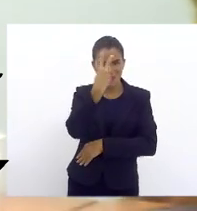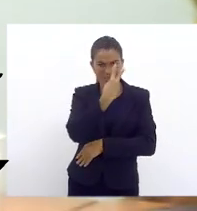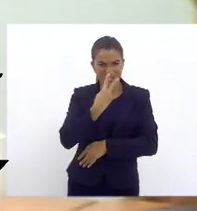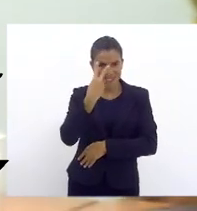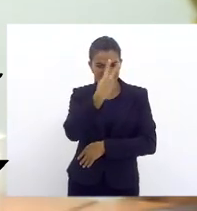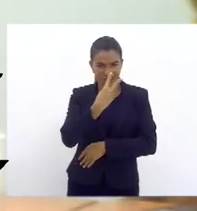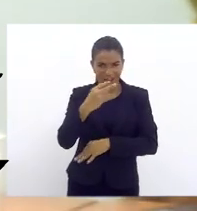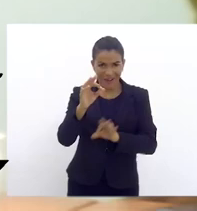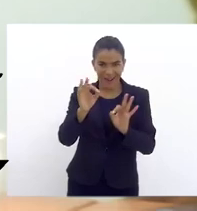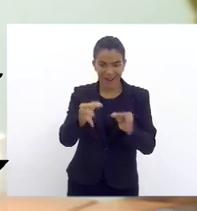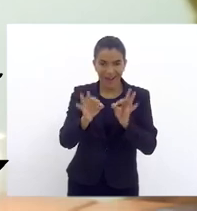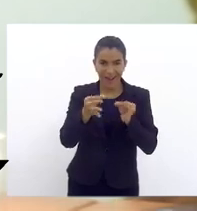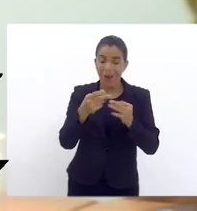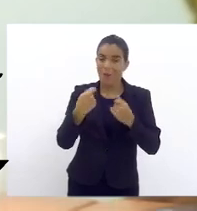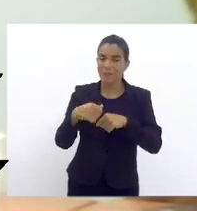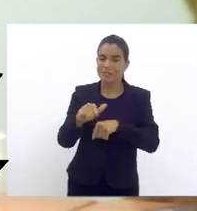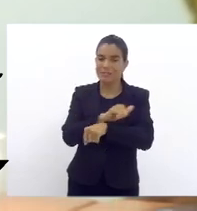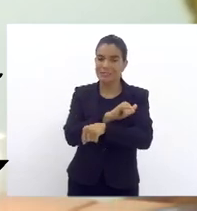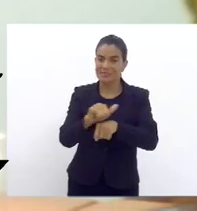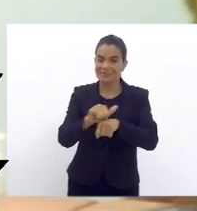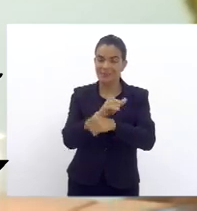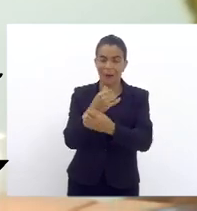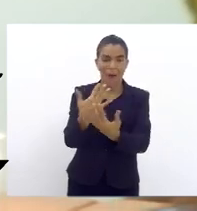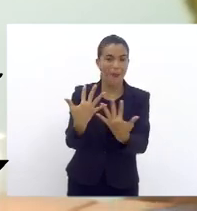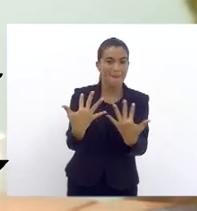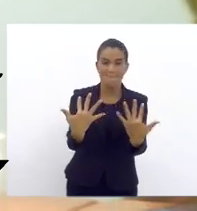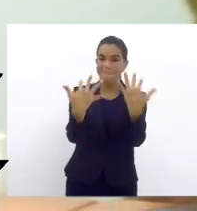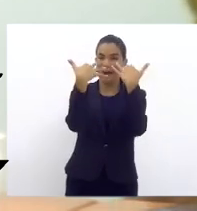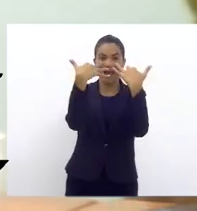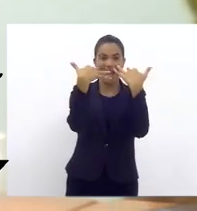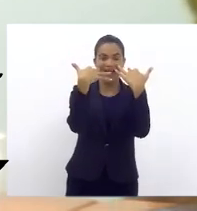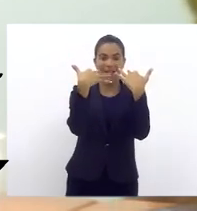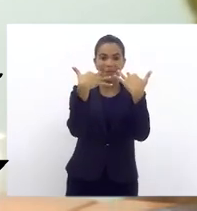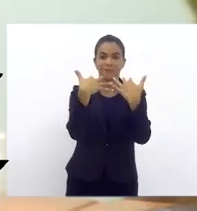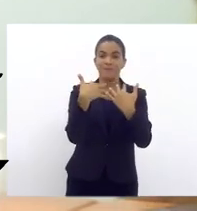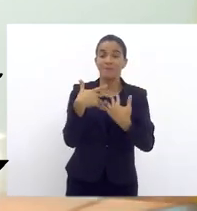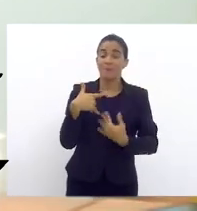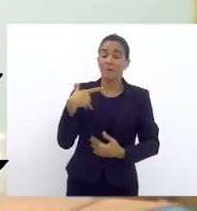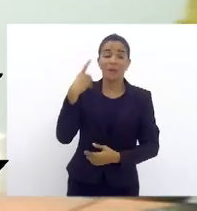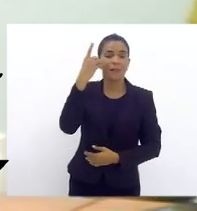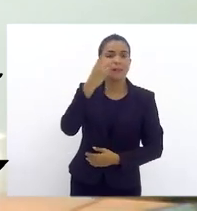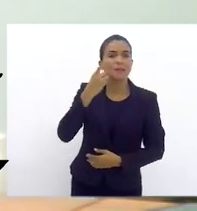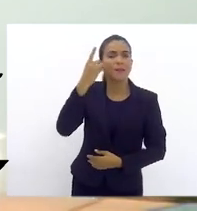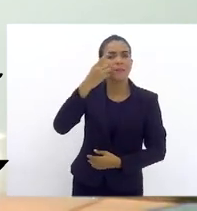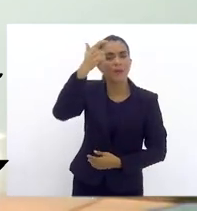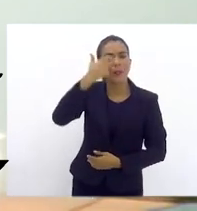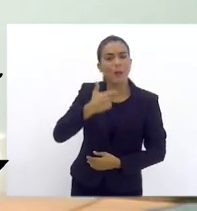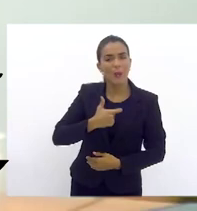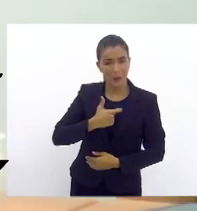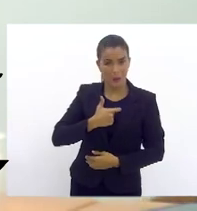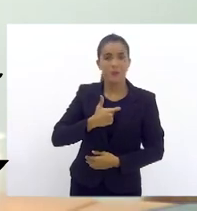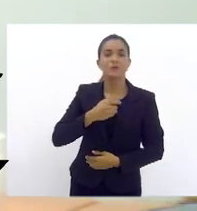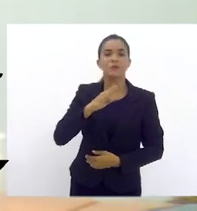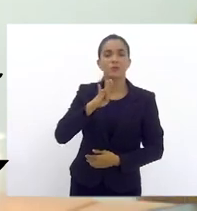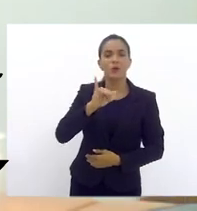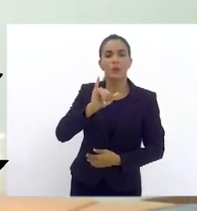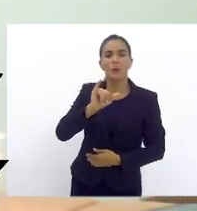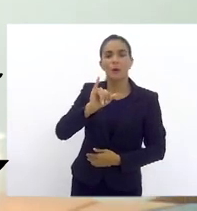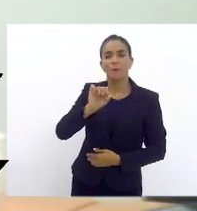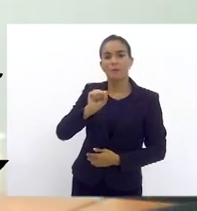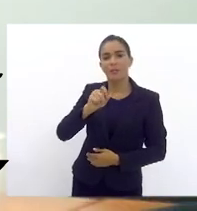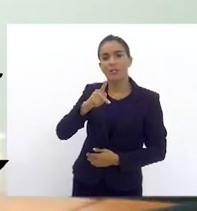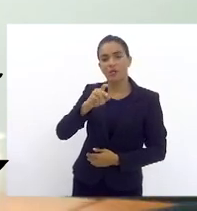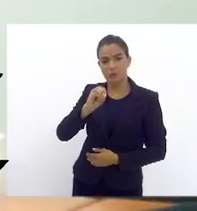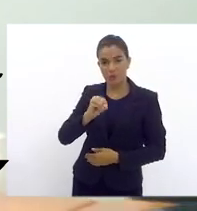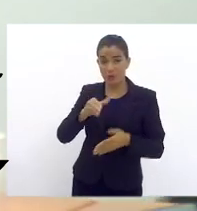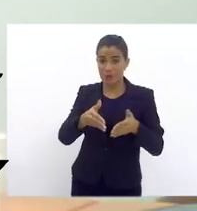eu preciso usar uma tática para trair a atenção aqui além de Deputado eu sou Bispo licenciado da Igreja Universal